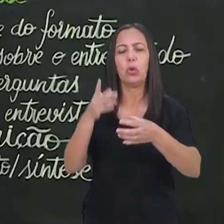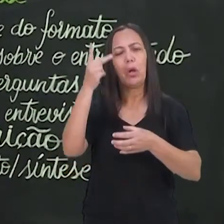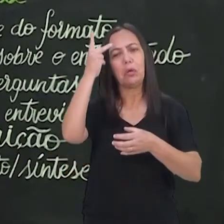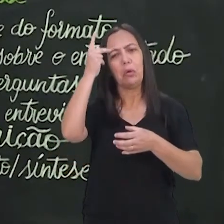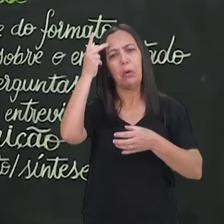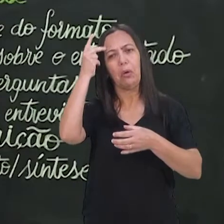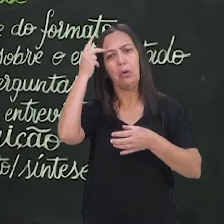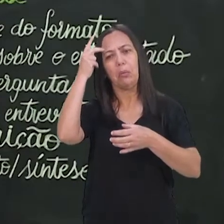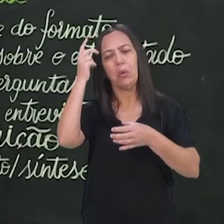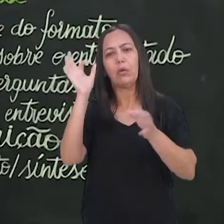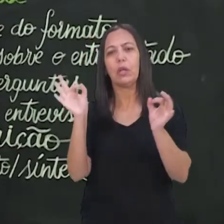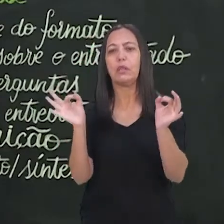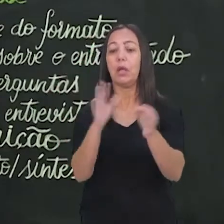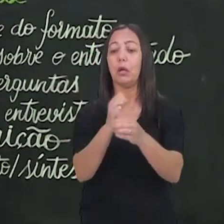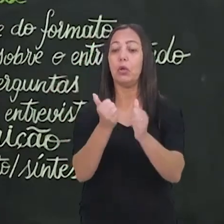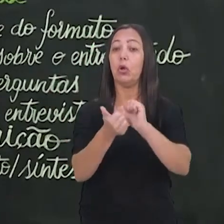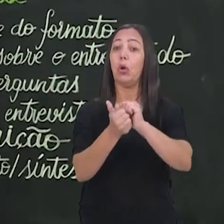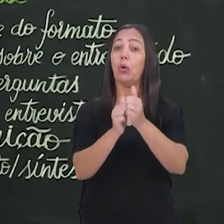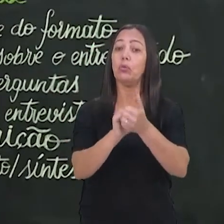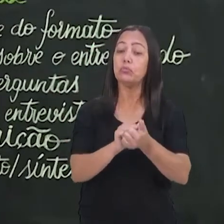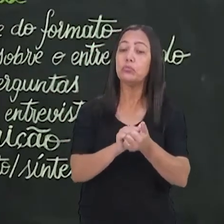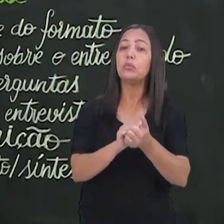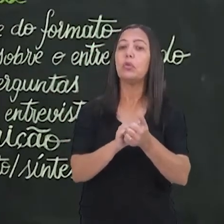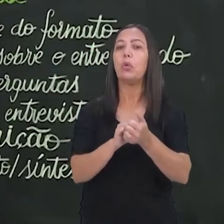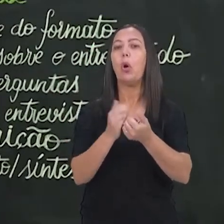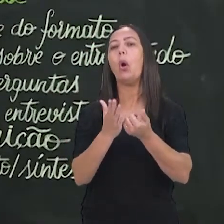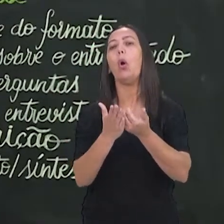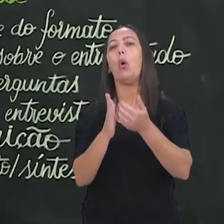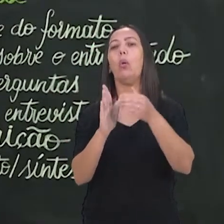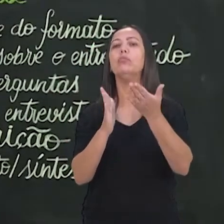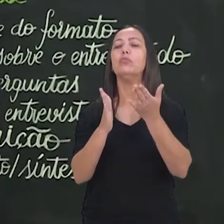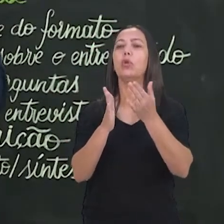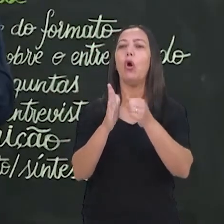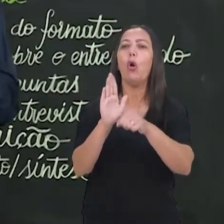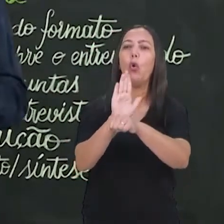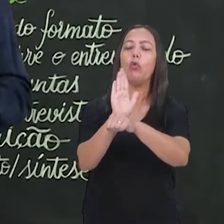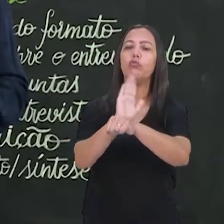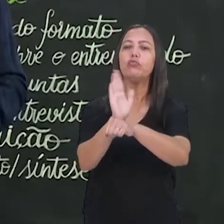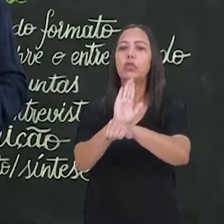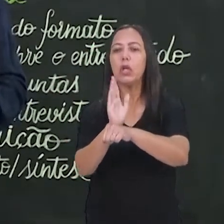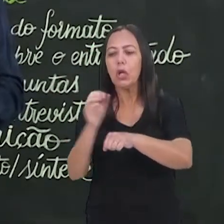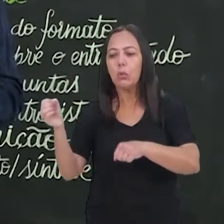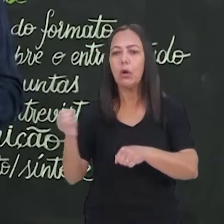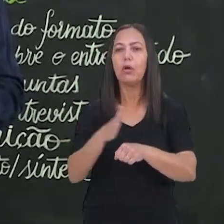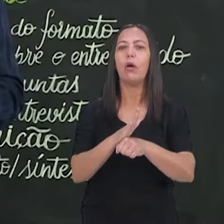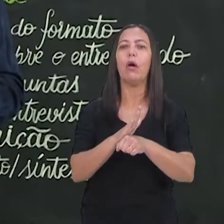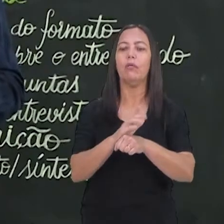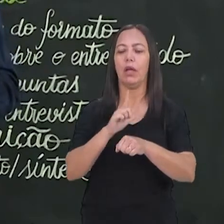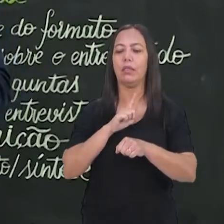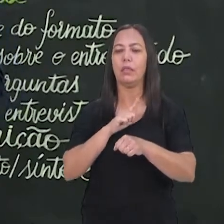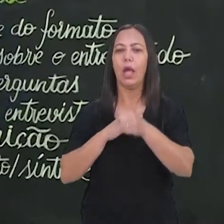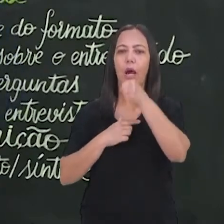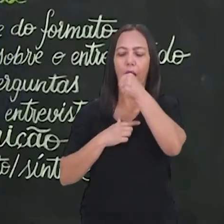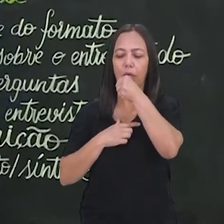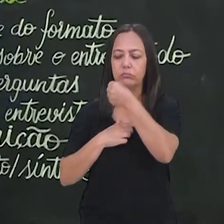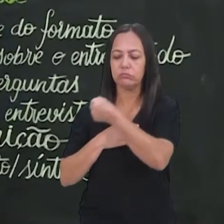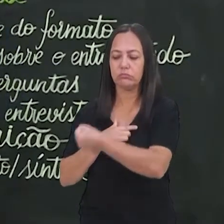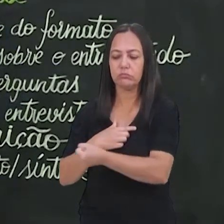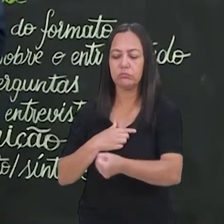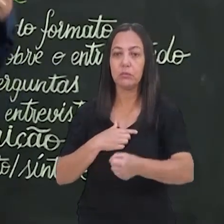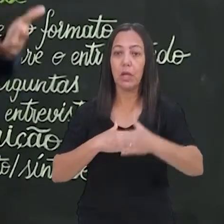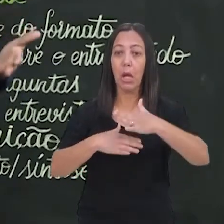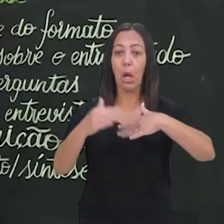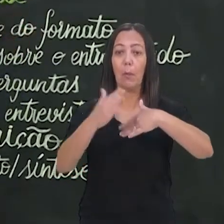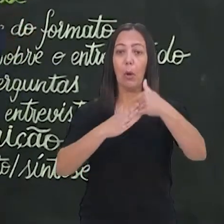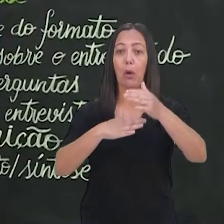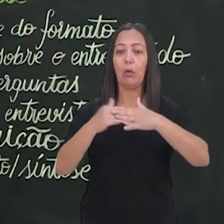por exemplo, após o término de um jogo de futebol ou para o lançamento de um filme, de uma série, de um produto televisivo, no qual os profissionais,